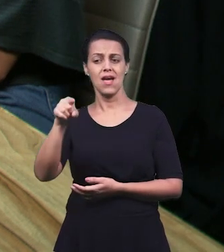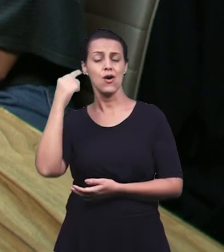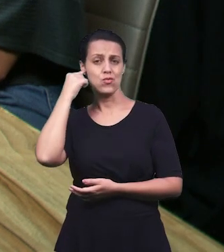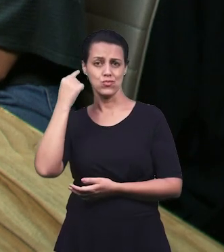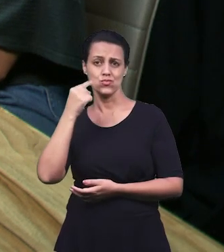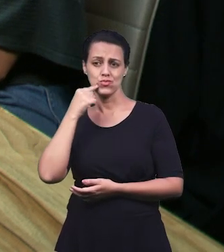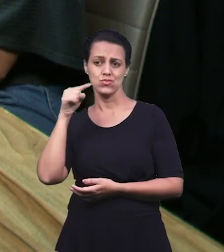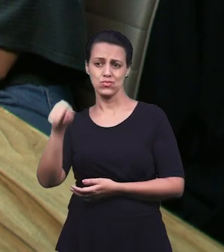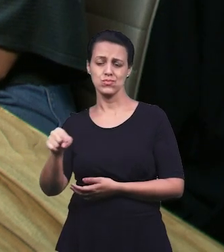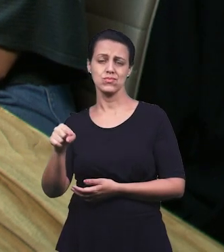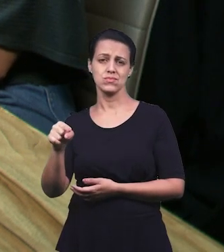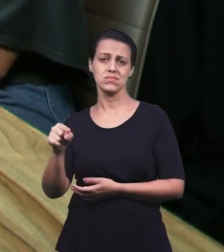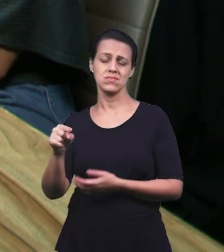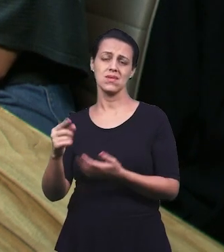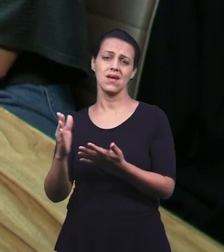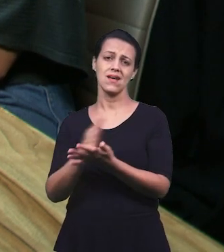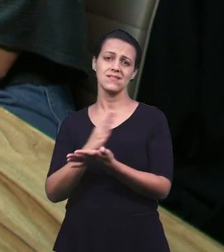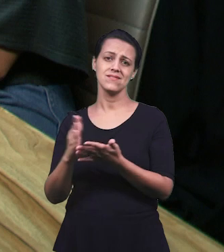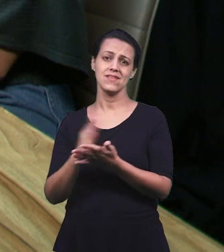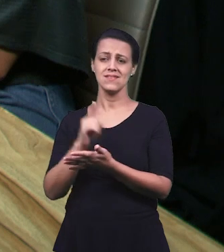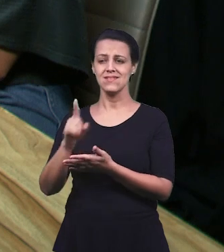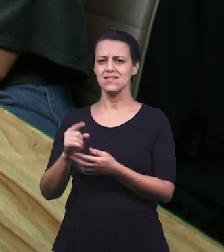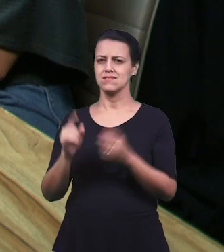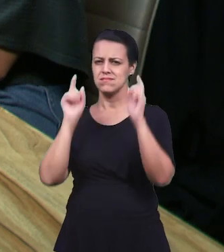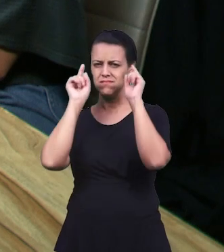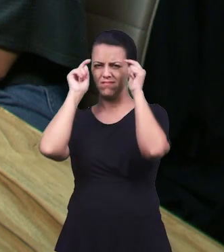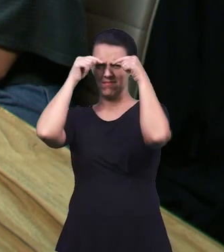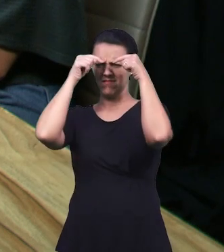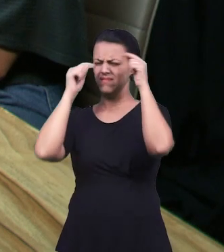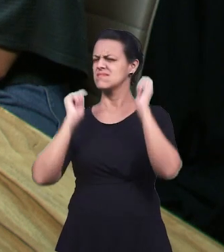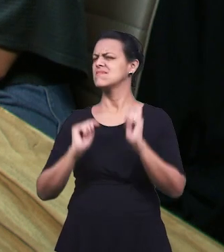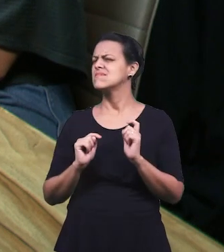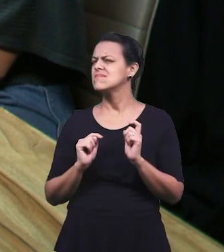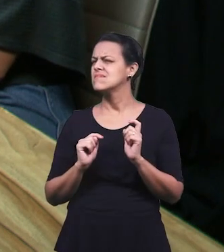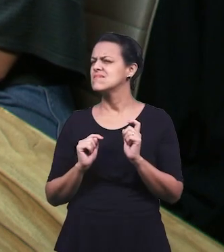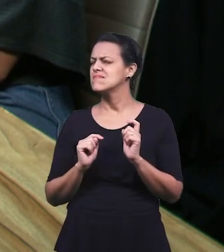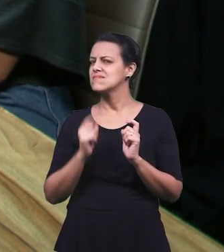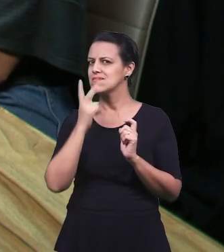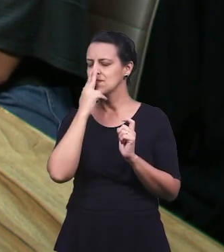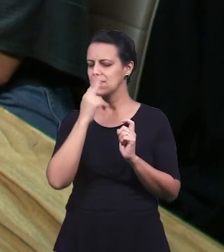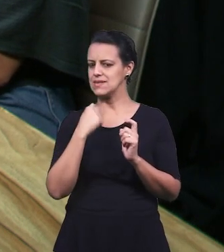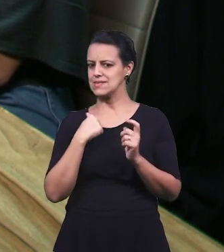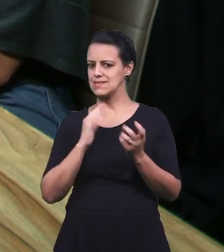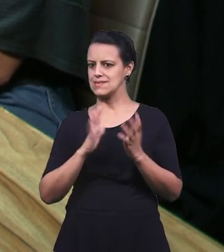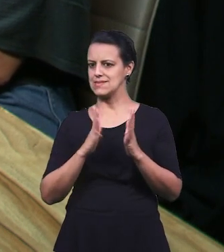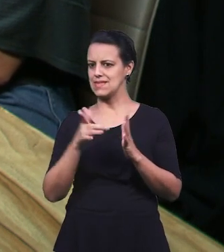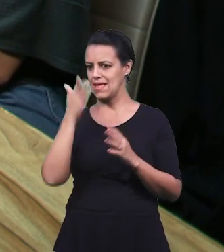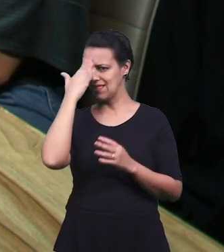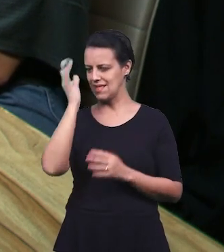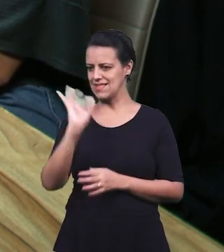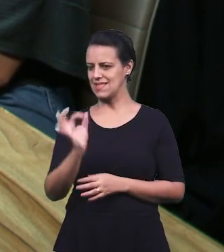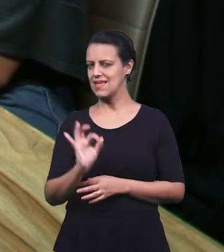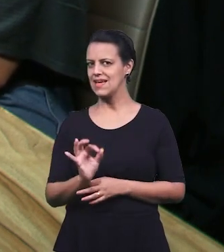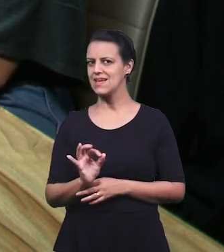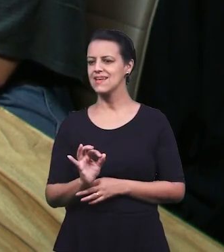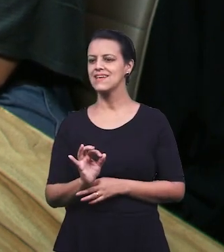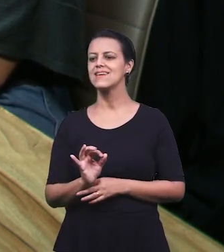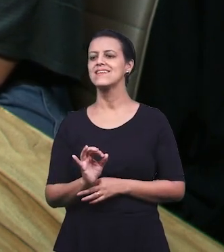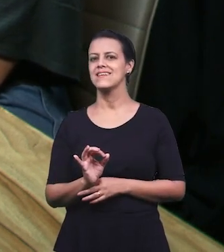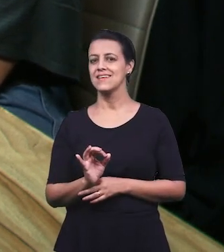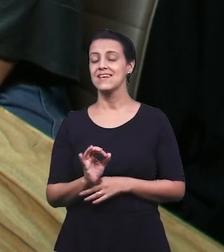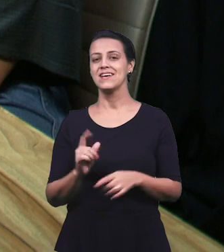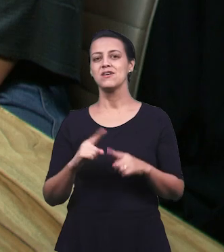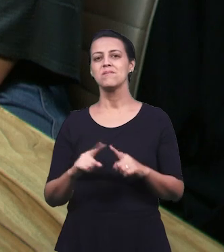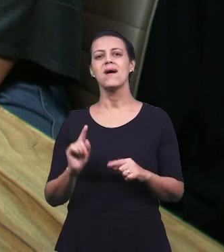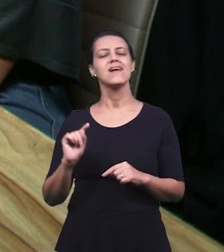dá sinais, às vezes ele fringe assim a testa, tipo, você sabe que não tá entendendo. Entendeu? E